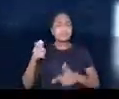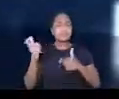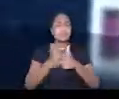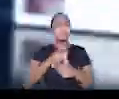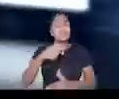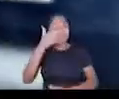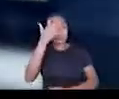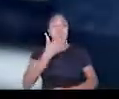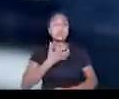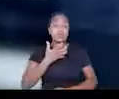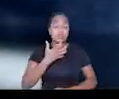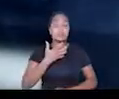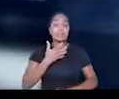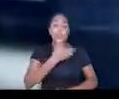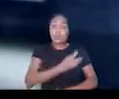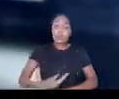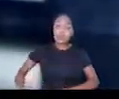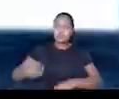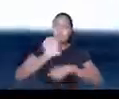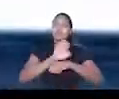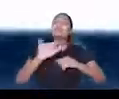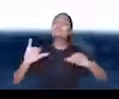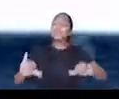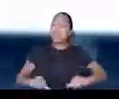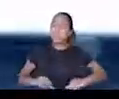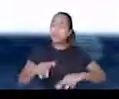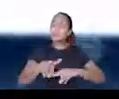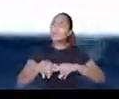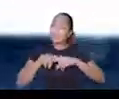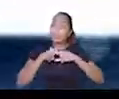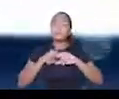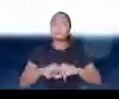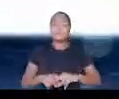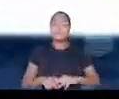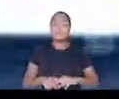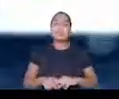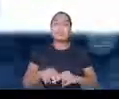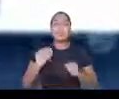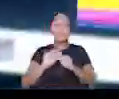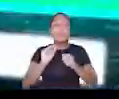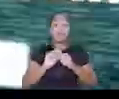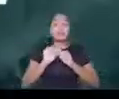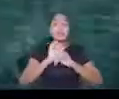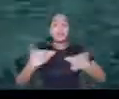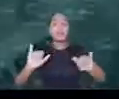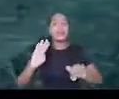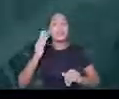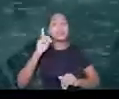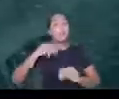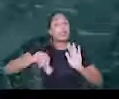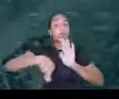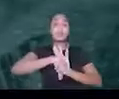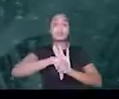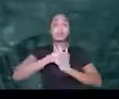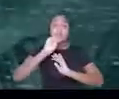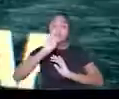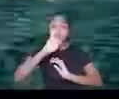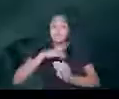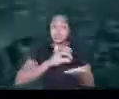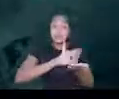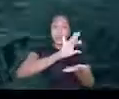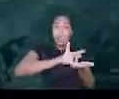os estragos são bem reais. O governo do estado tem sido vítima desses ataques. Criar fake news é